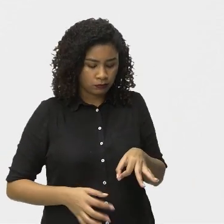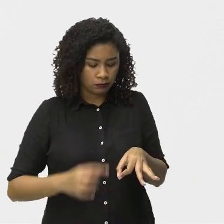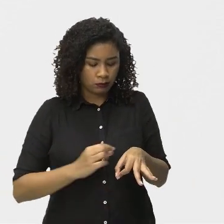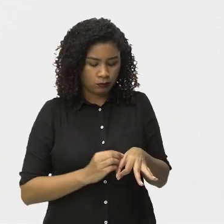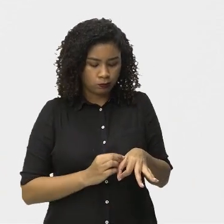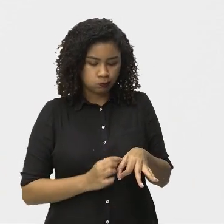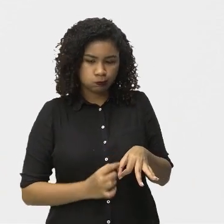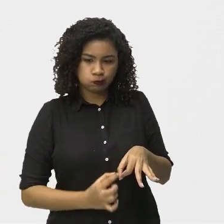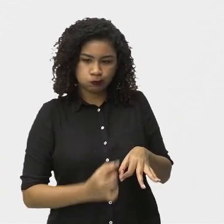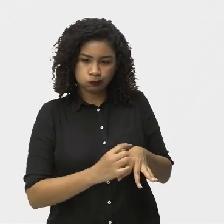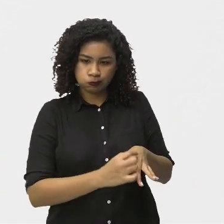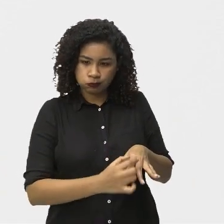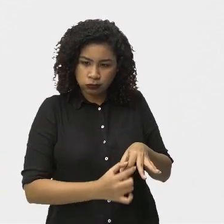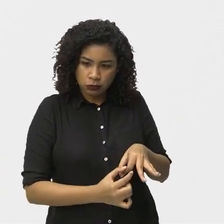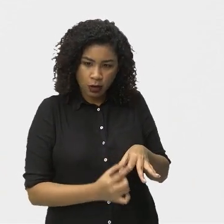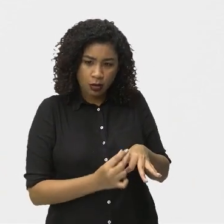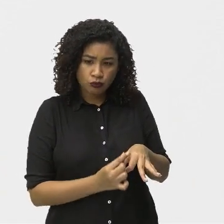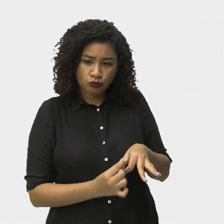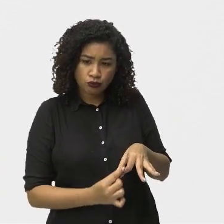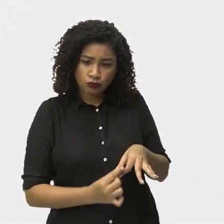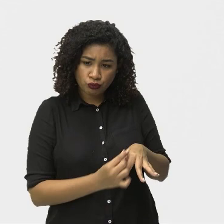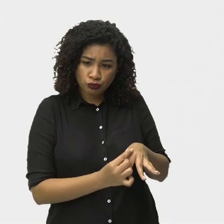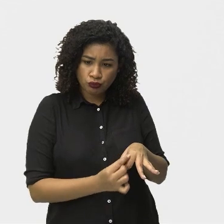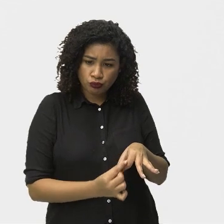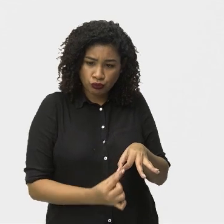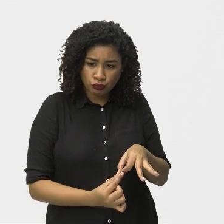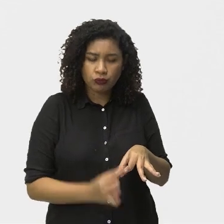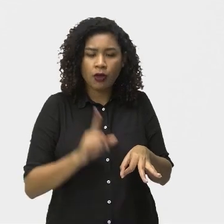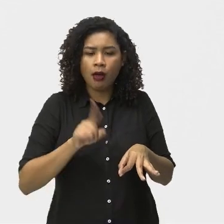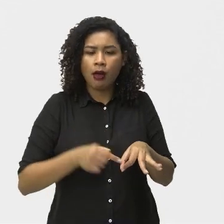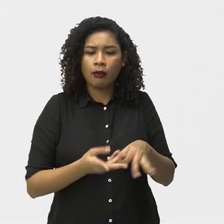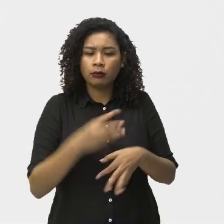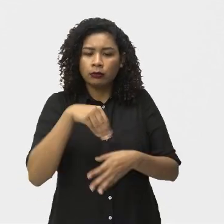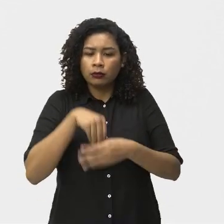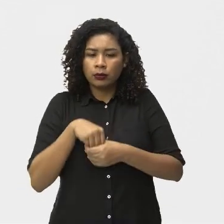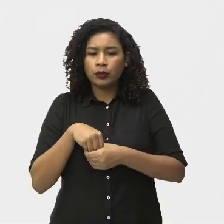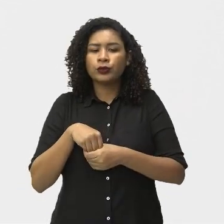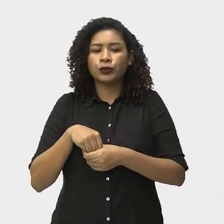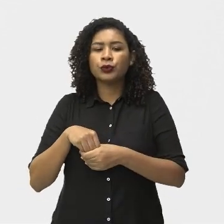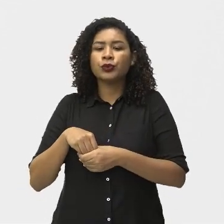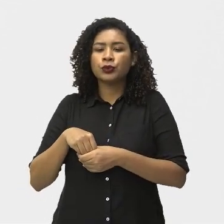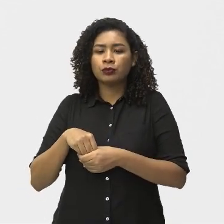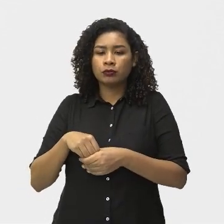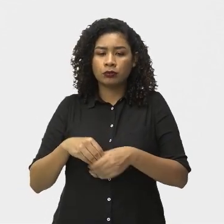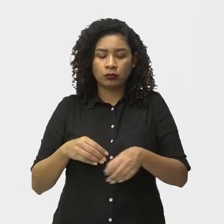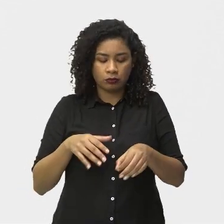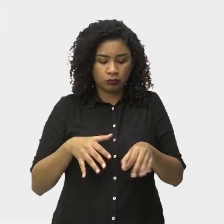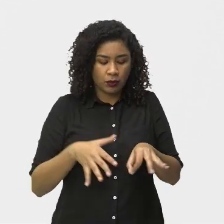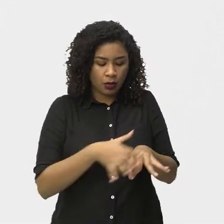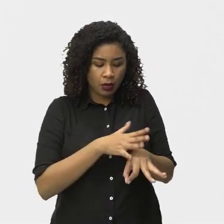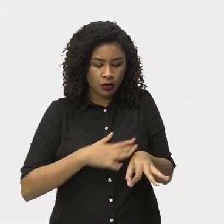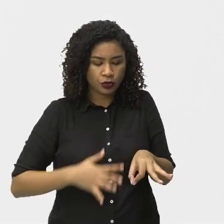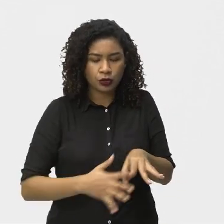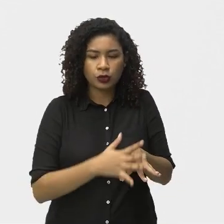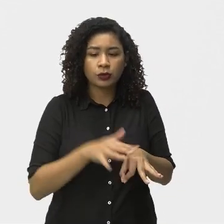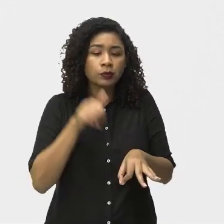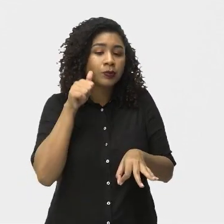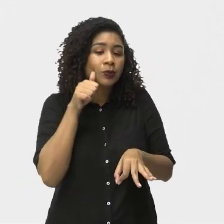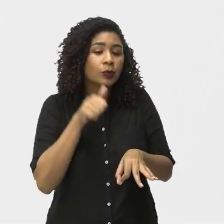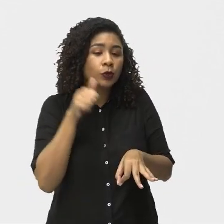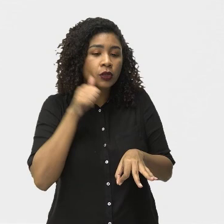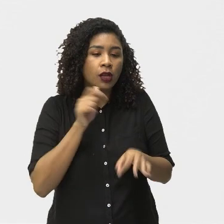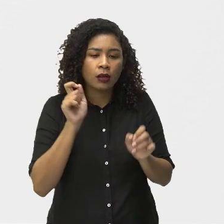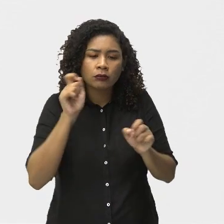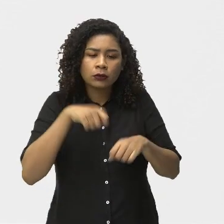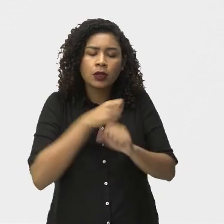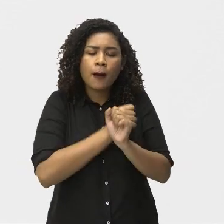menores fazem parte do chamado pudendo feminino, né? Compõem ali a vulva, como nós já sabemos, e eles protegem o